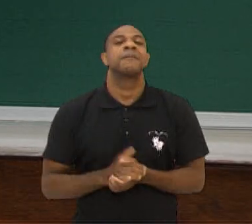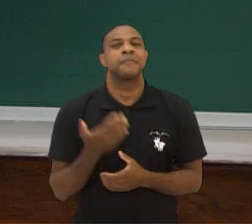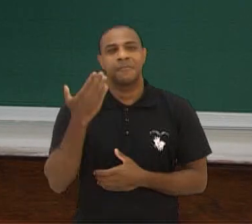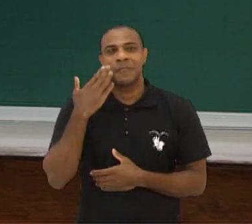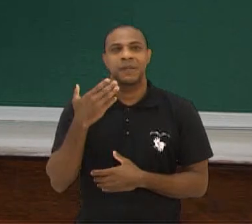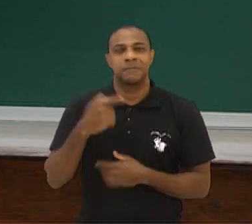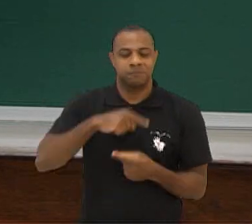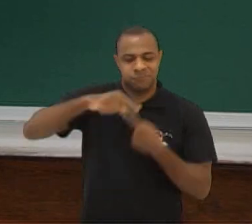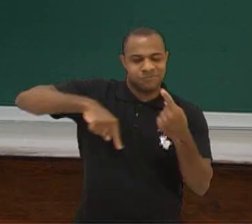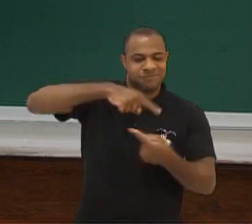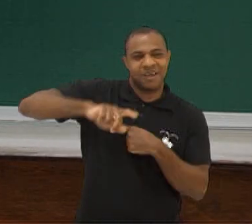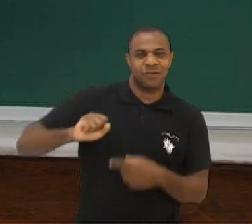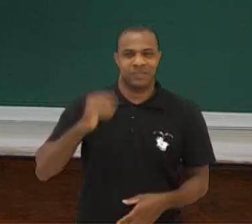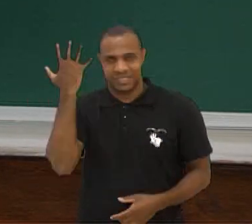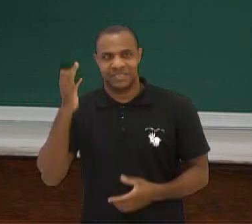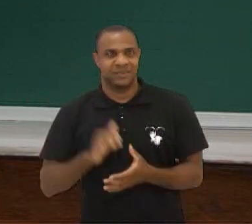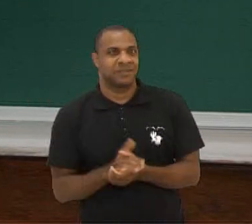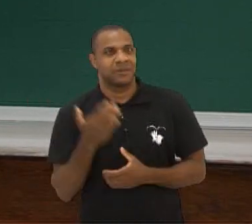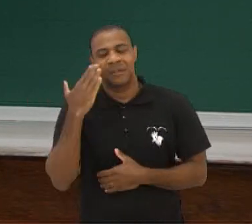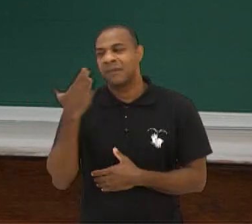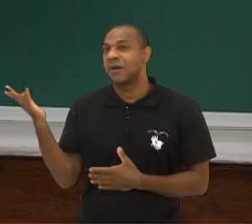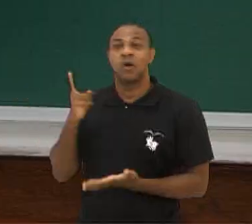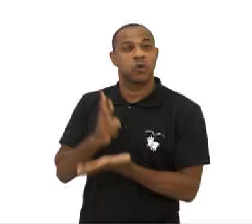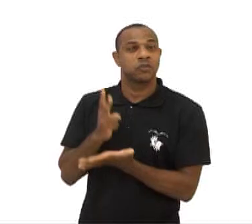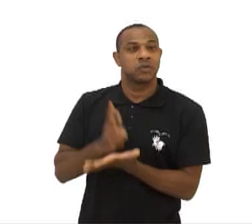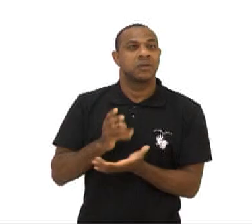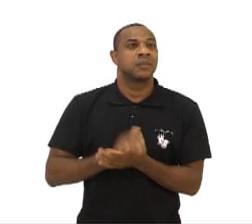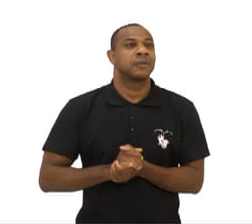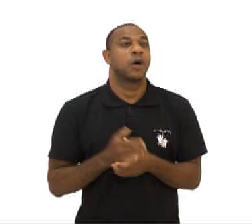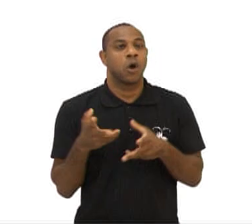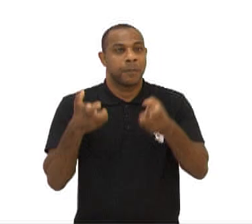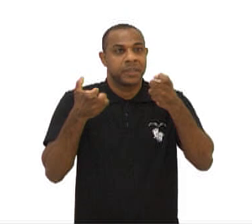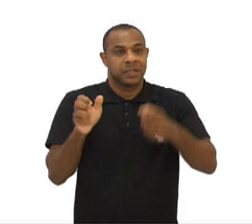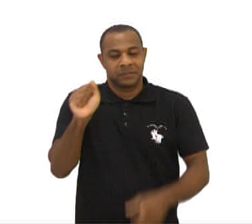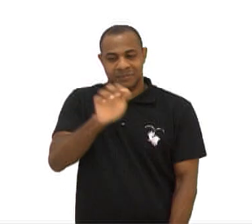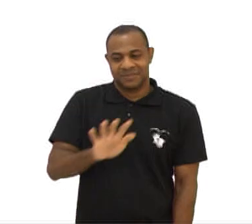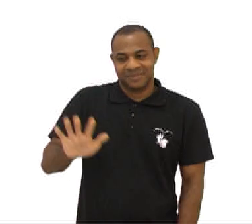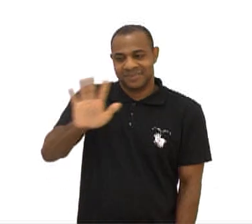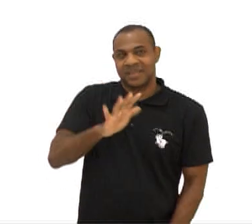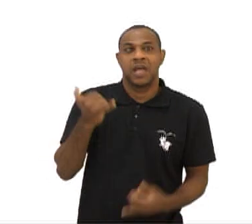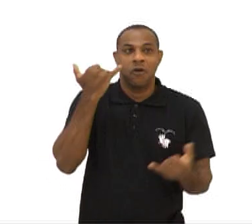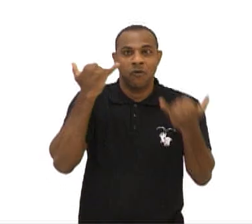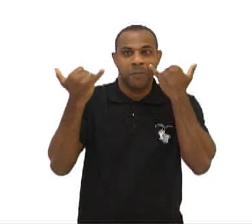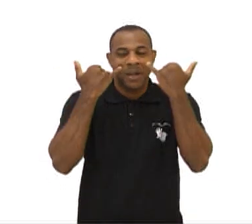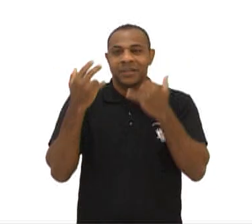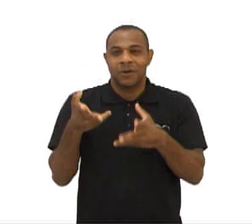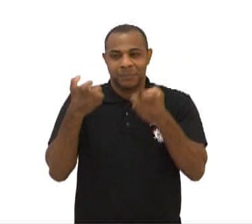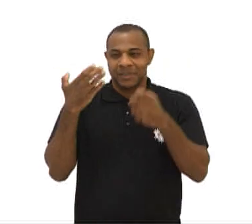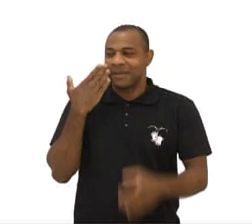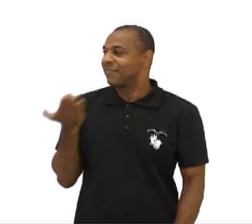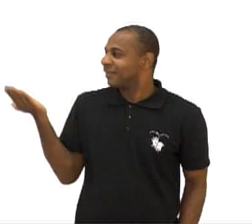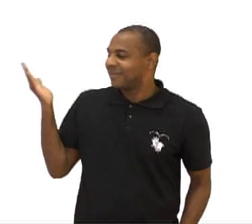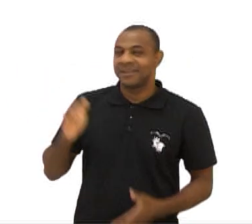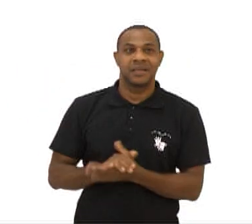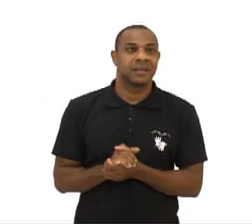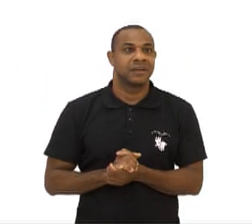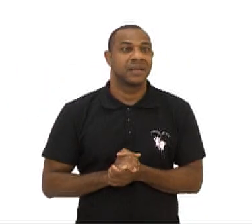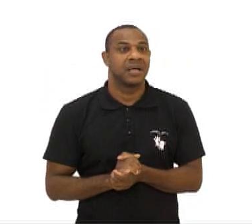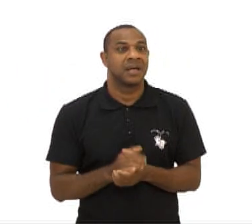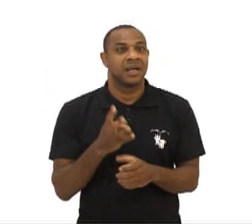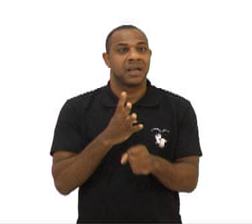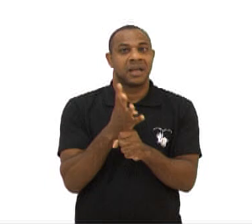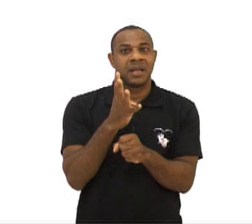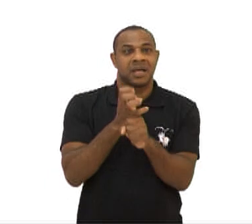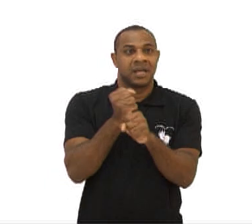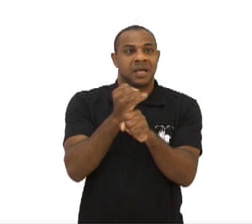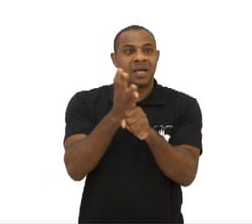interessante, certo? Continuando aqui, observem agora essa outra notícia que eu trouxe para vocês. Então, há 4 anos ele